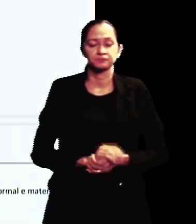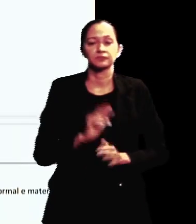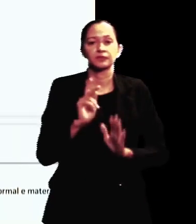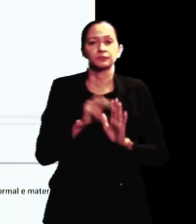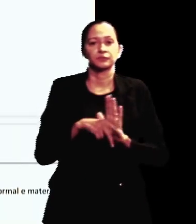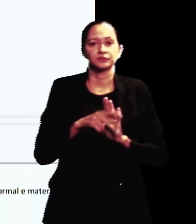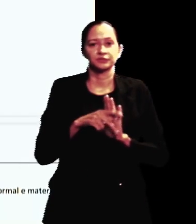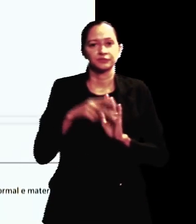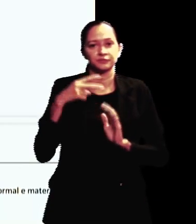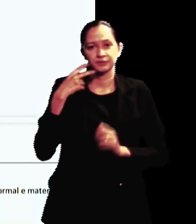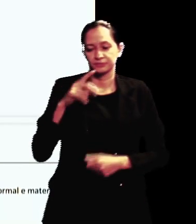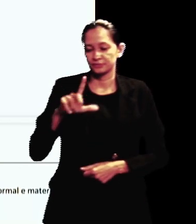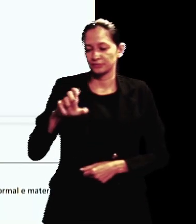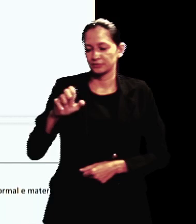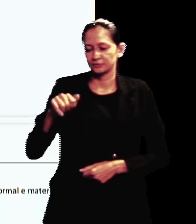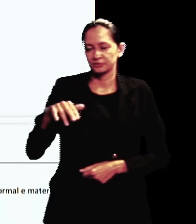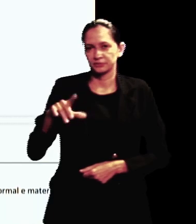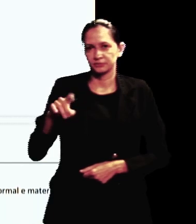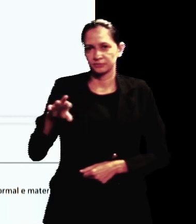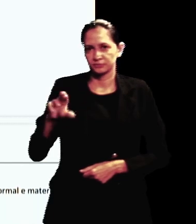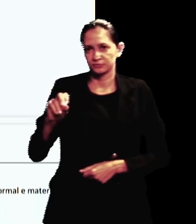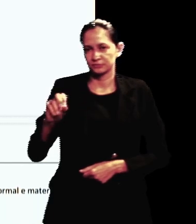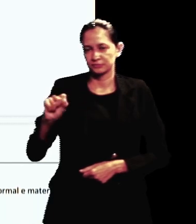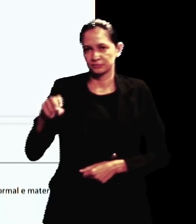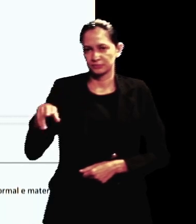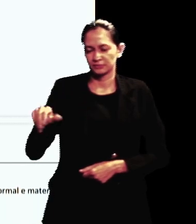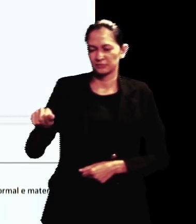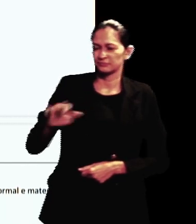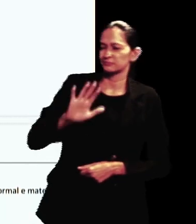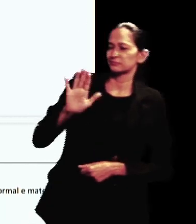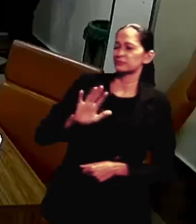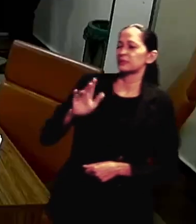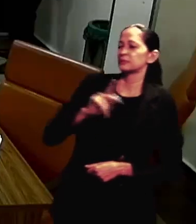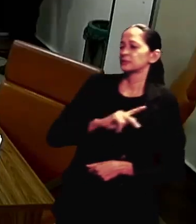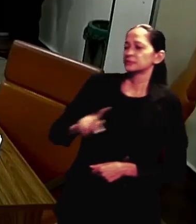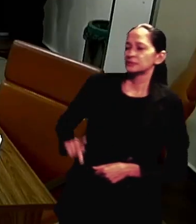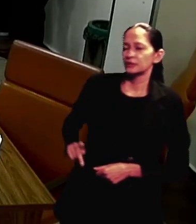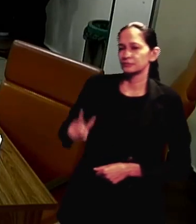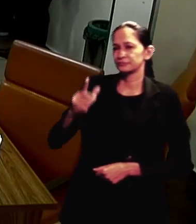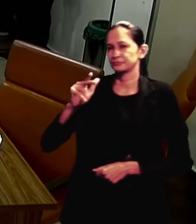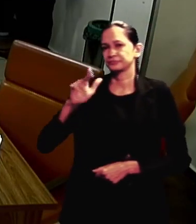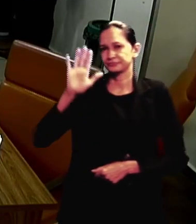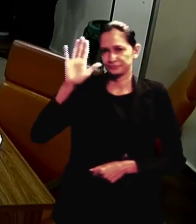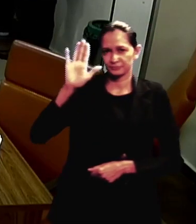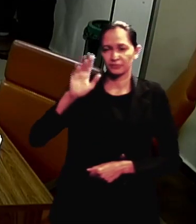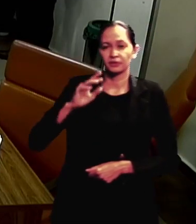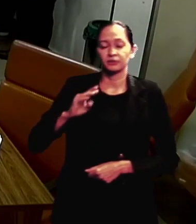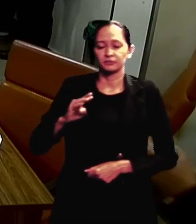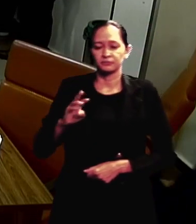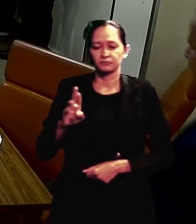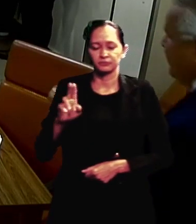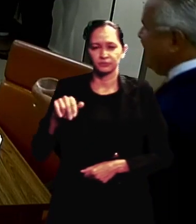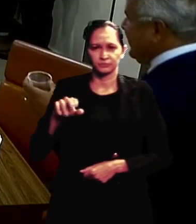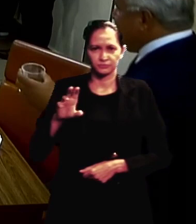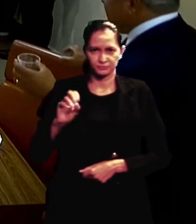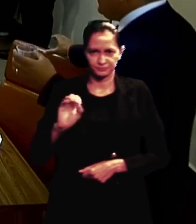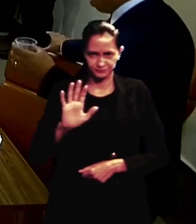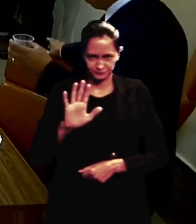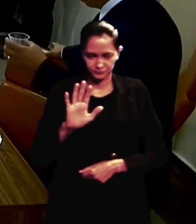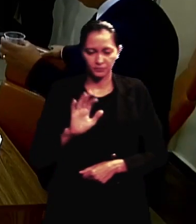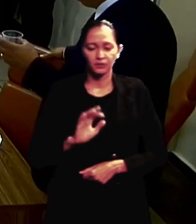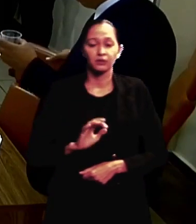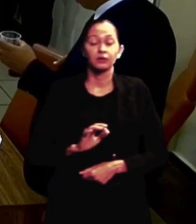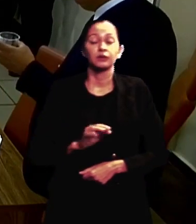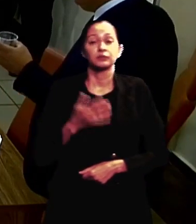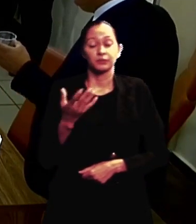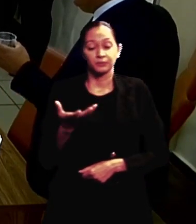projeto do vereador Leandro Sena. Senhor presidente, vereador, bom dia. Bom dia. Tempo. Senhor presidente, eu gostaria